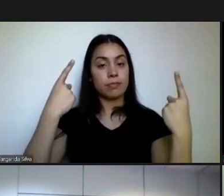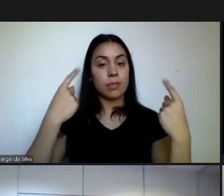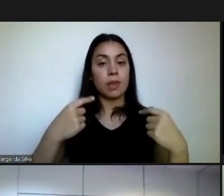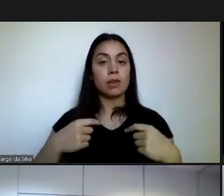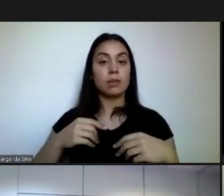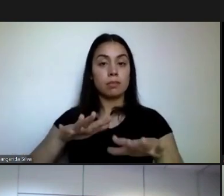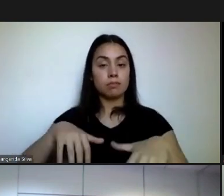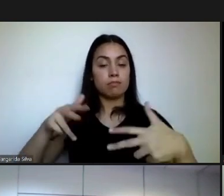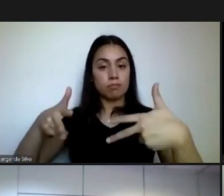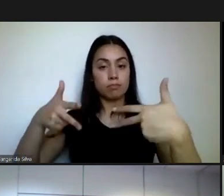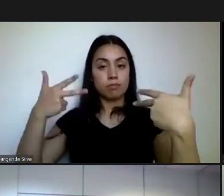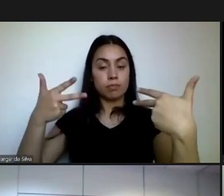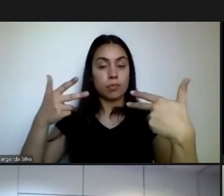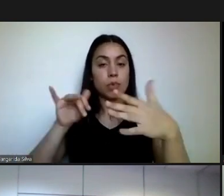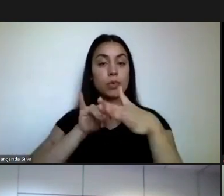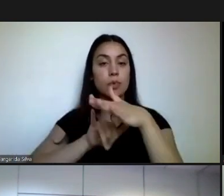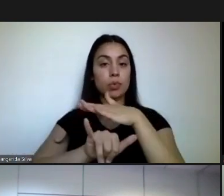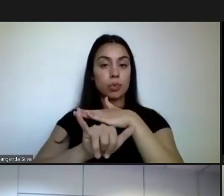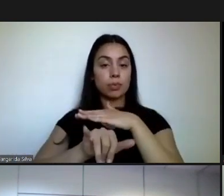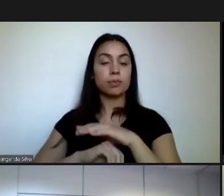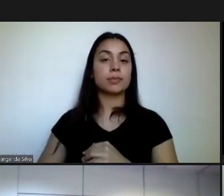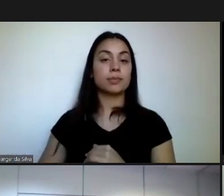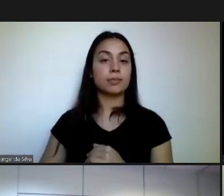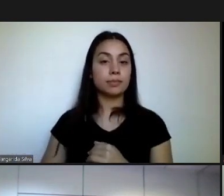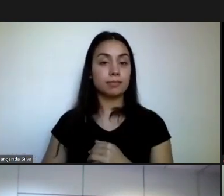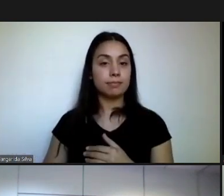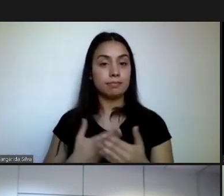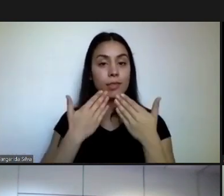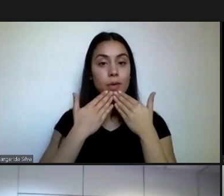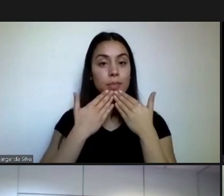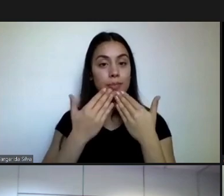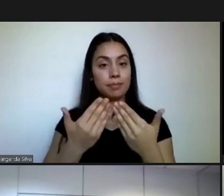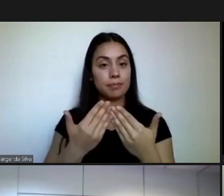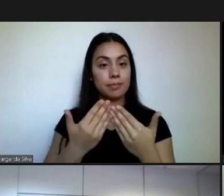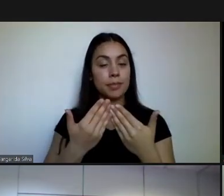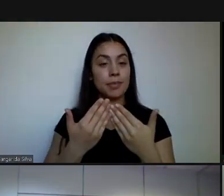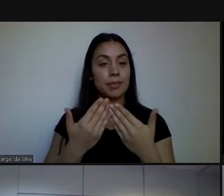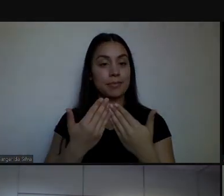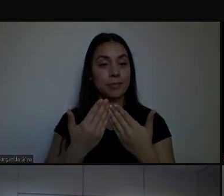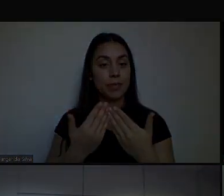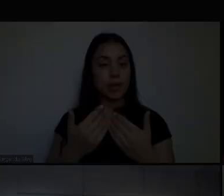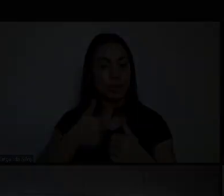nosso canal de YouTube. Muito obrigada, até breve e o resto um bom dia.